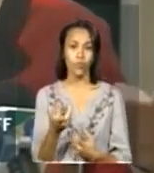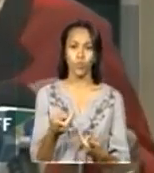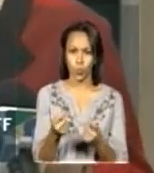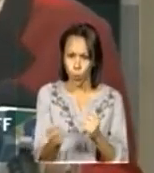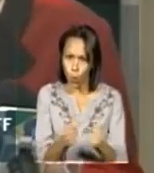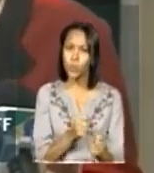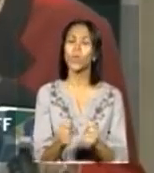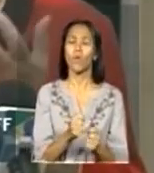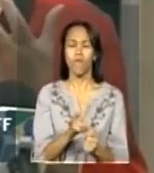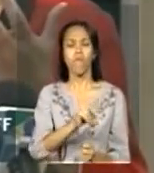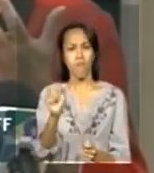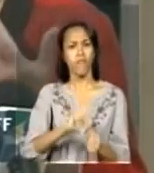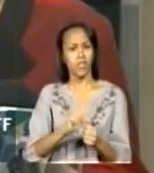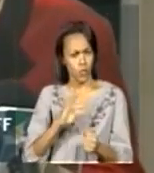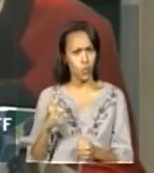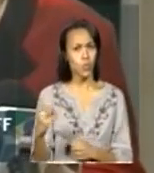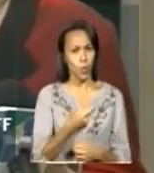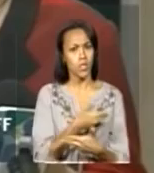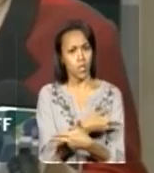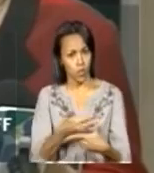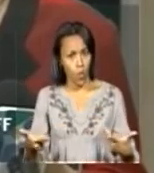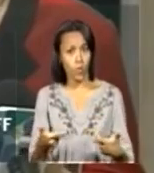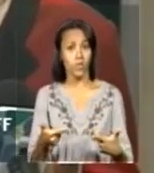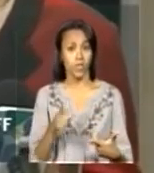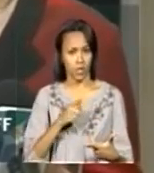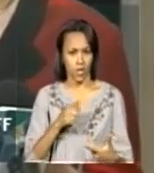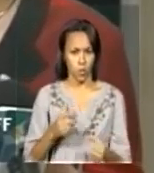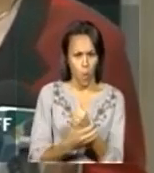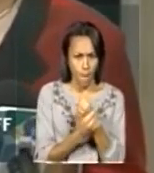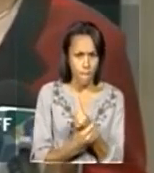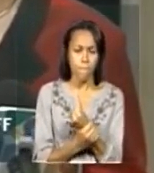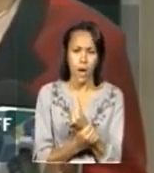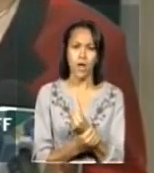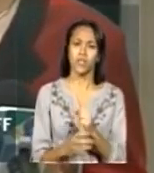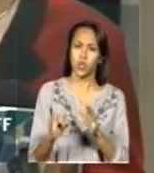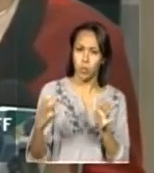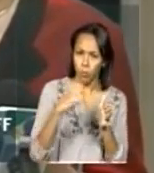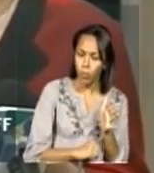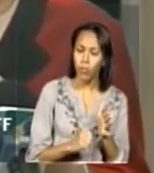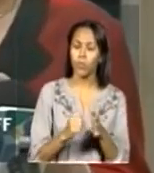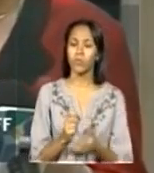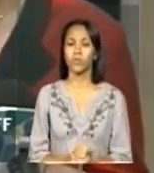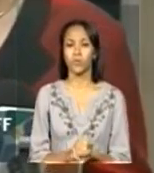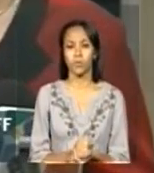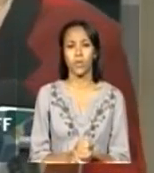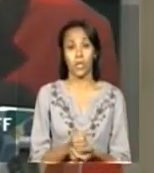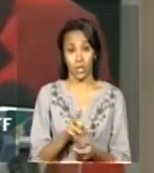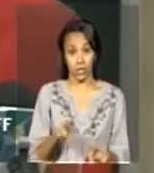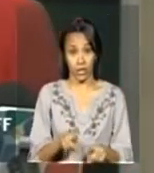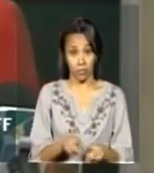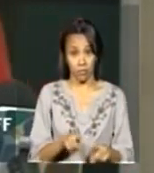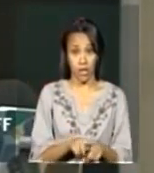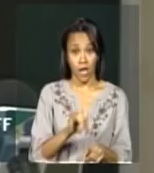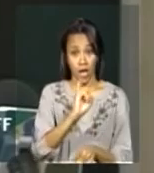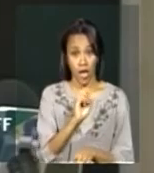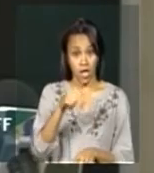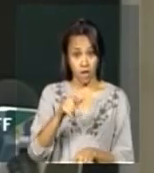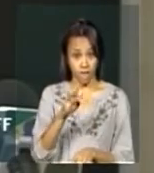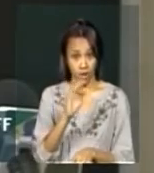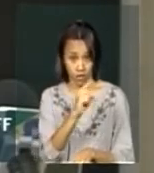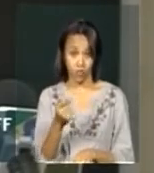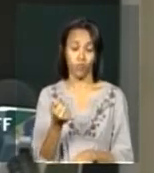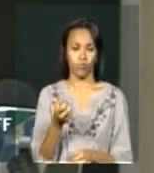isso mantendo a solidez fiscal, mantendo inflação sobre controle e continuando as nossas políticas